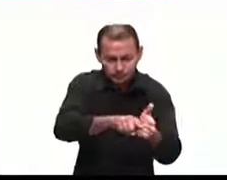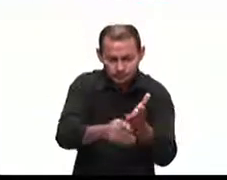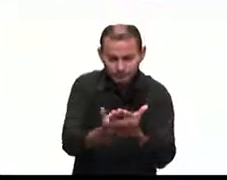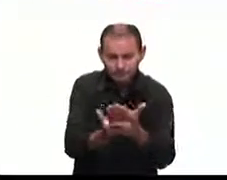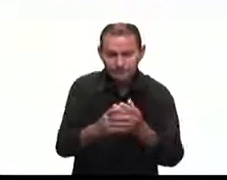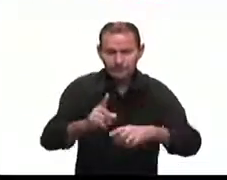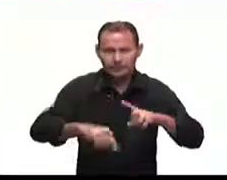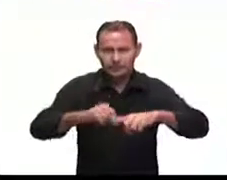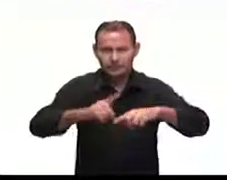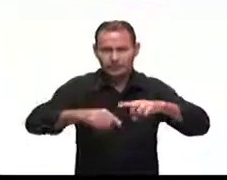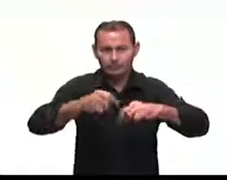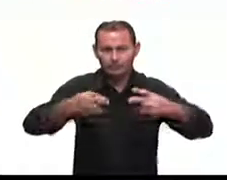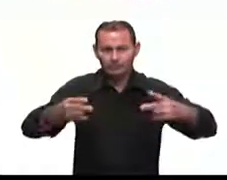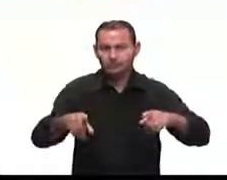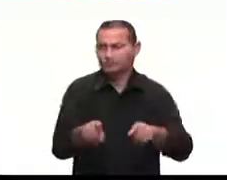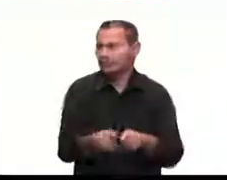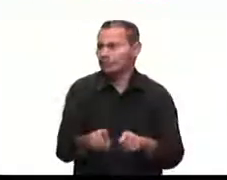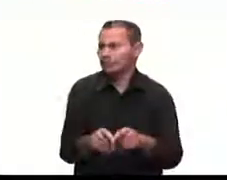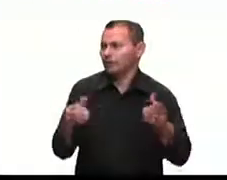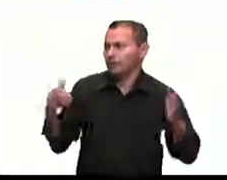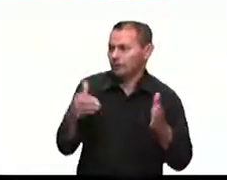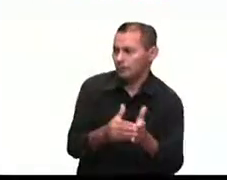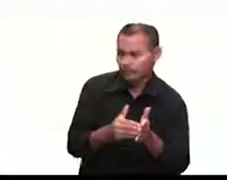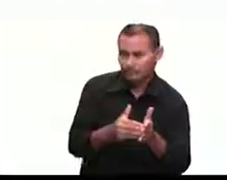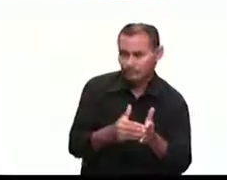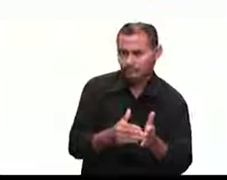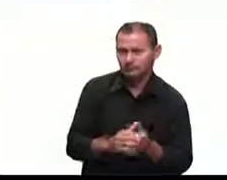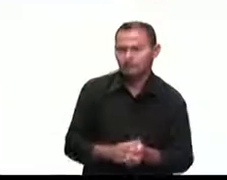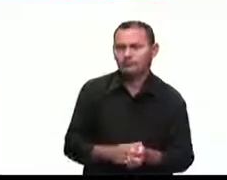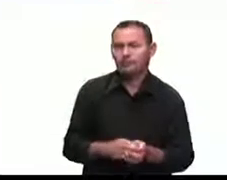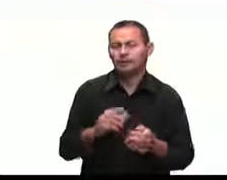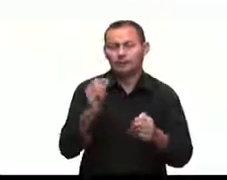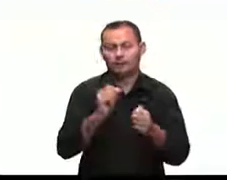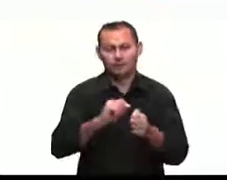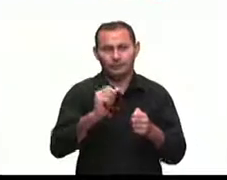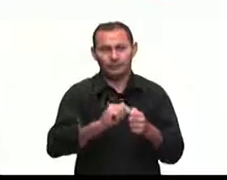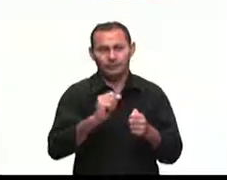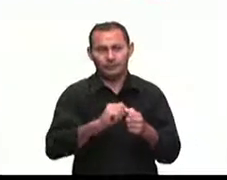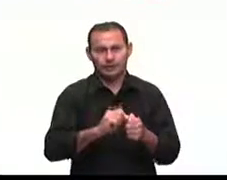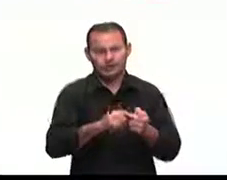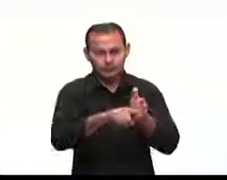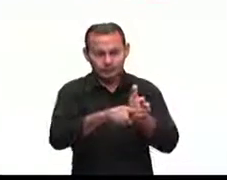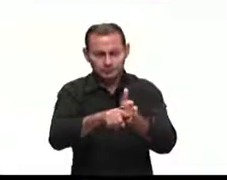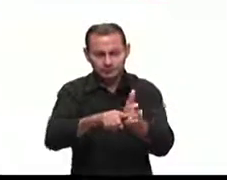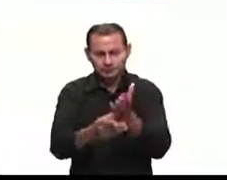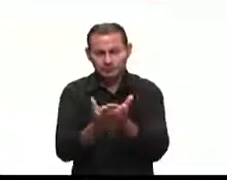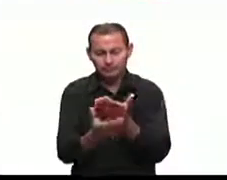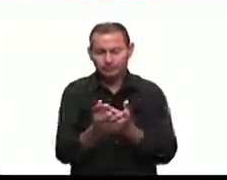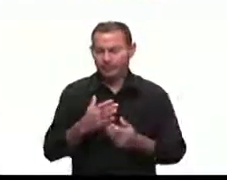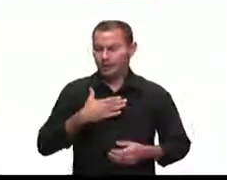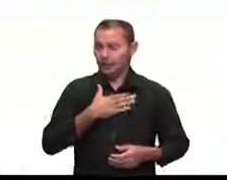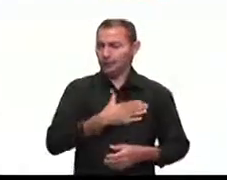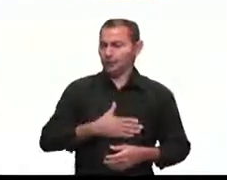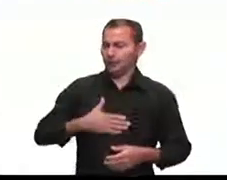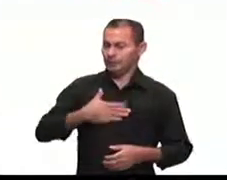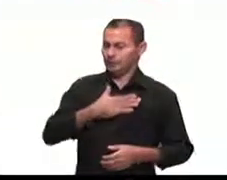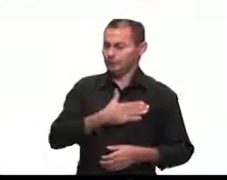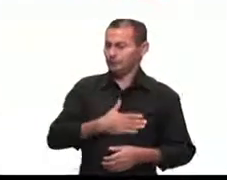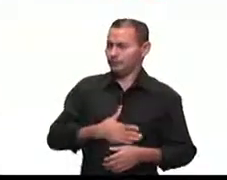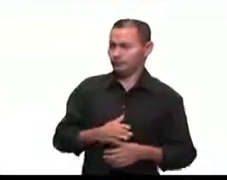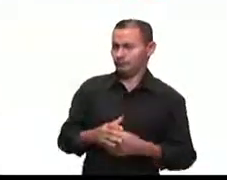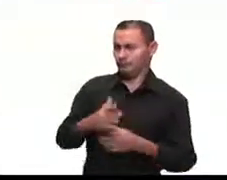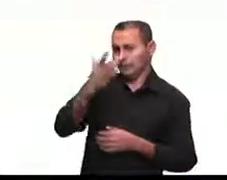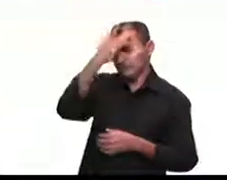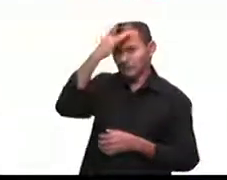desenho do produto. E por último, realizar uma pesquisa de satisfação